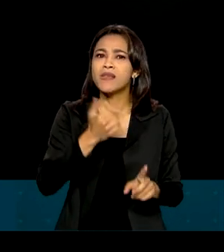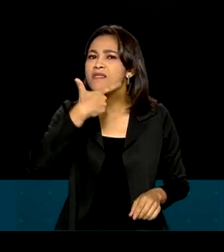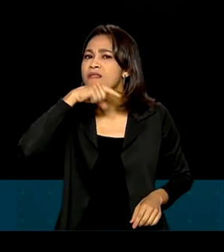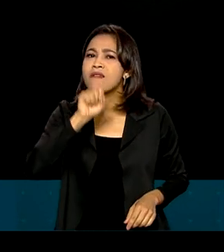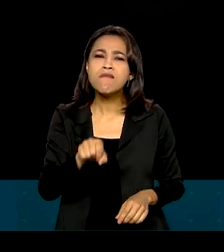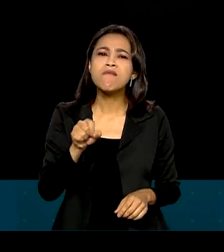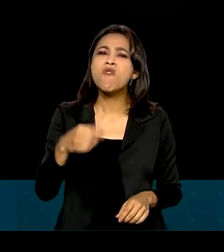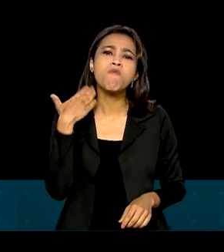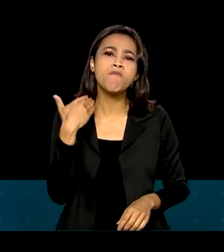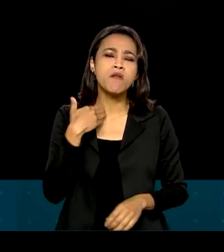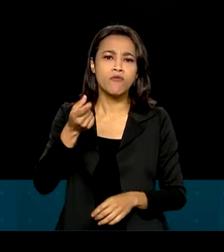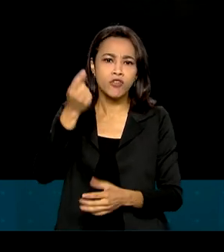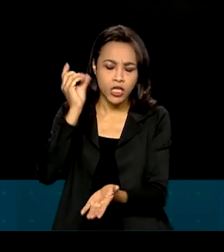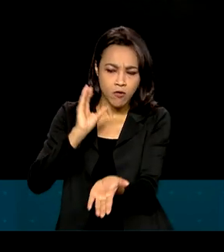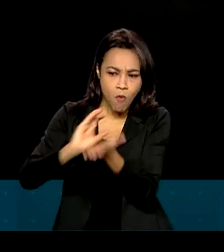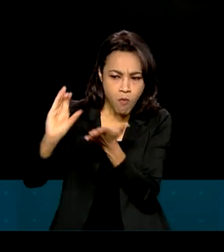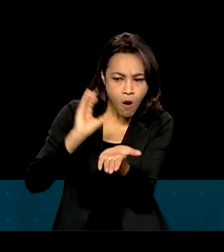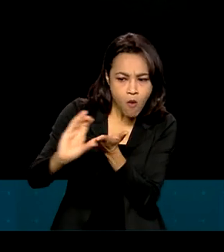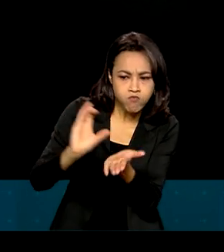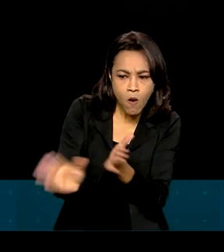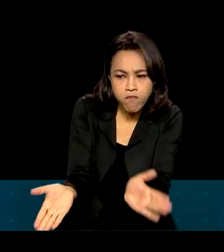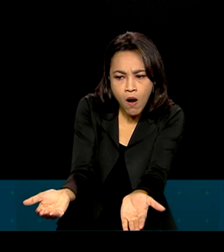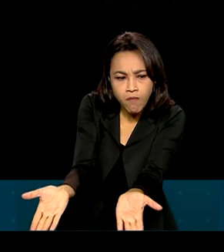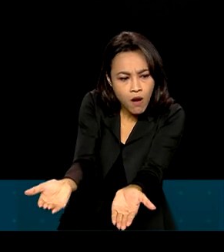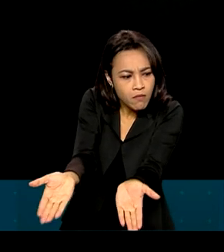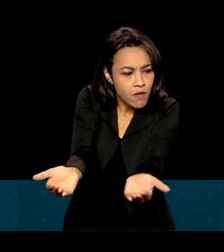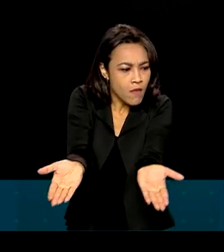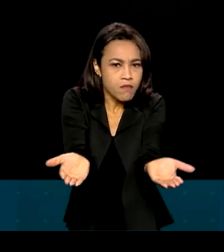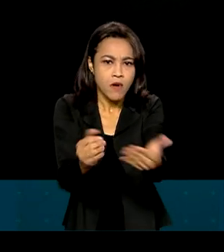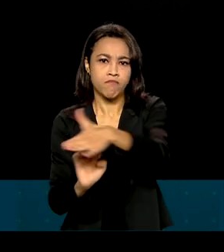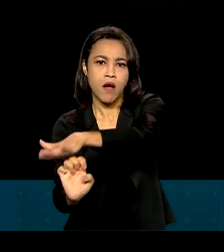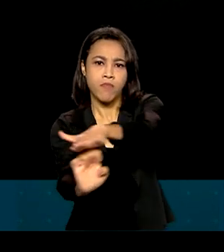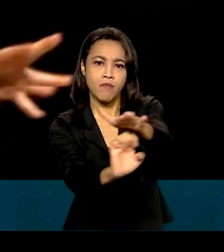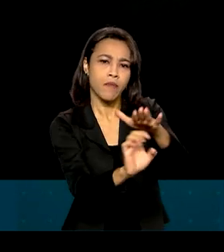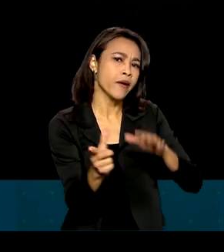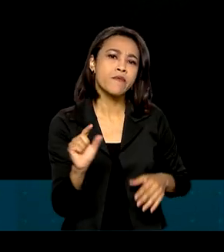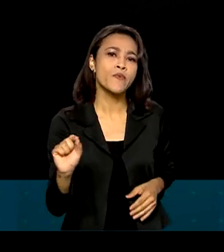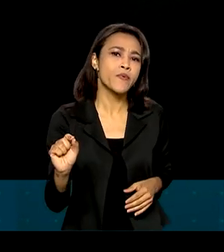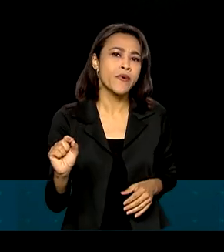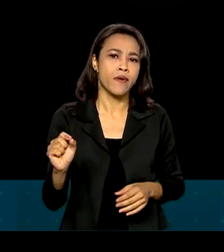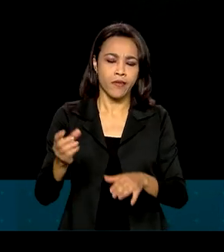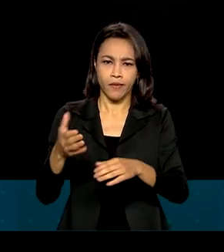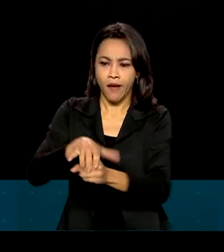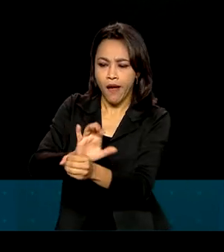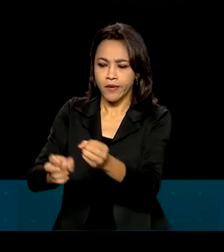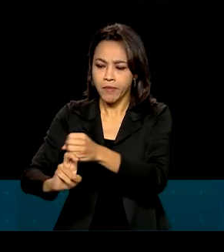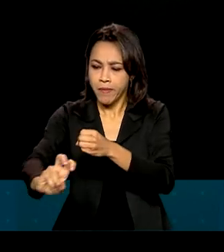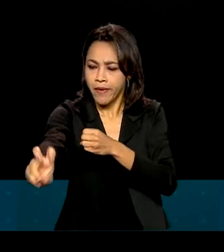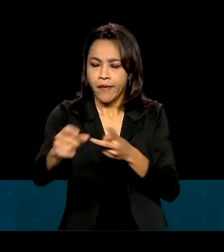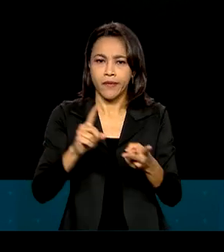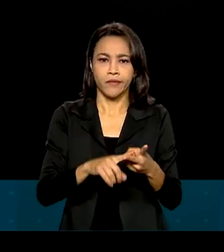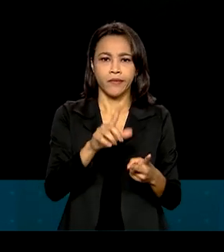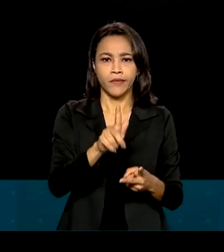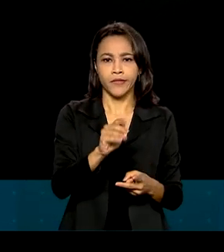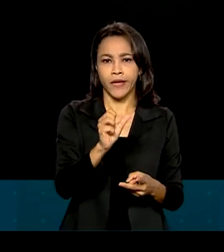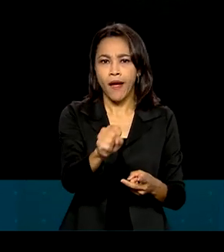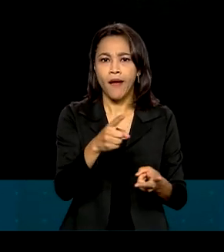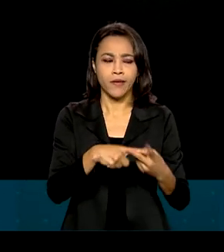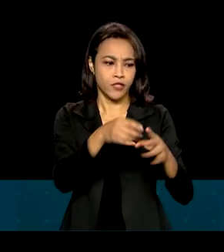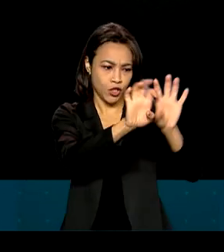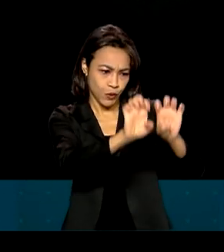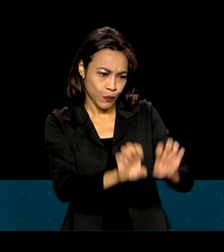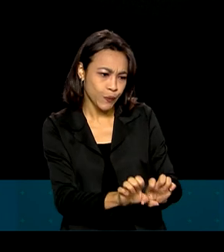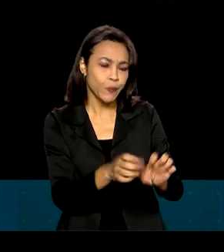quem é o Banco do Brasil que vai fazer transformação todas essas verticais saneamento gás natural em